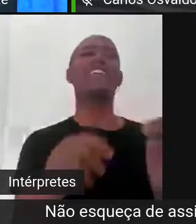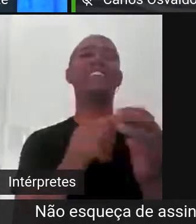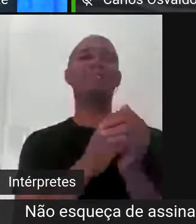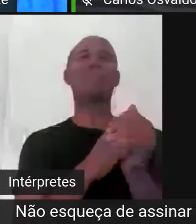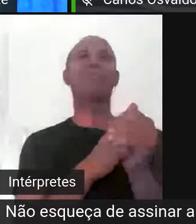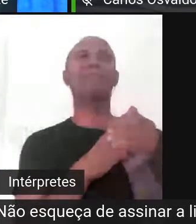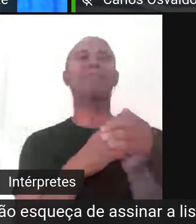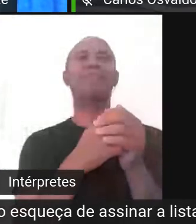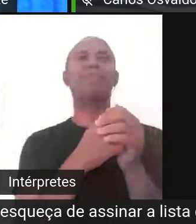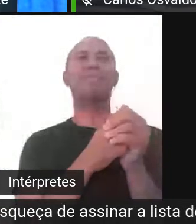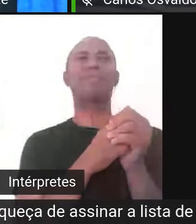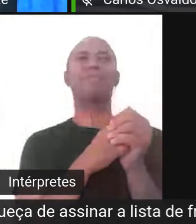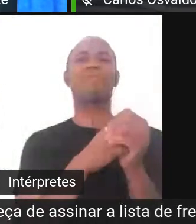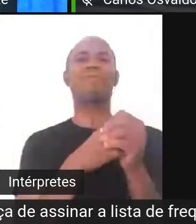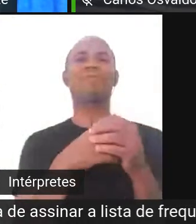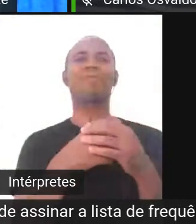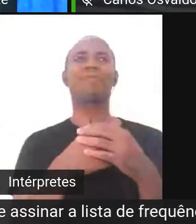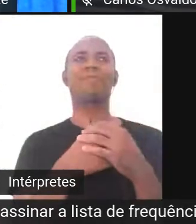desse movimento colonial?